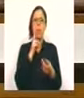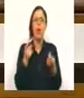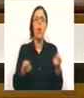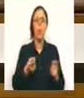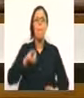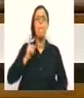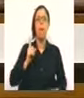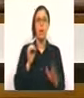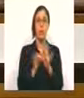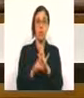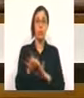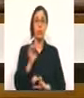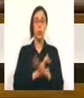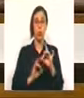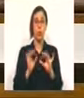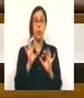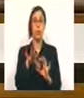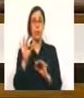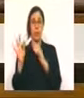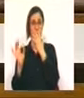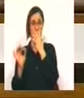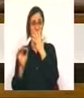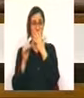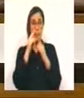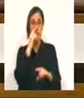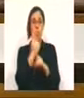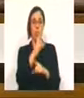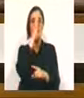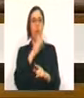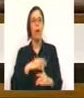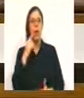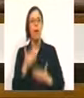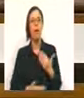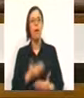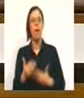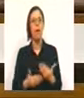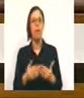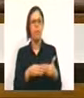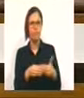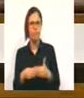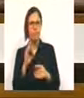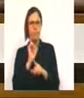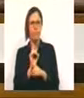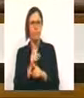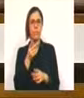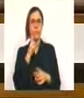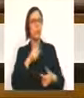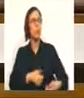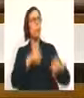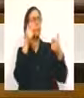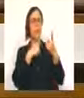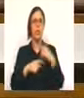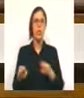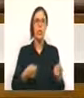a mandar nos fundos comunitários e elegê-los, esse mesmo Governo quer continuar a teleguiar a partir da capital a